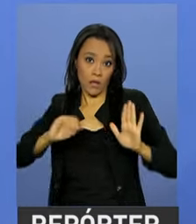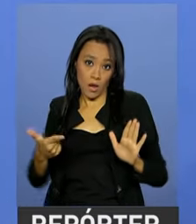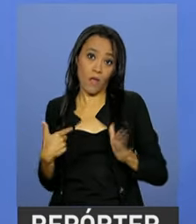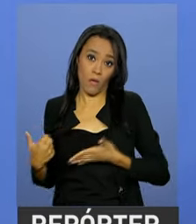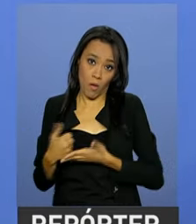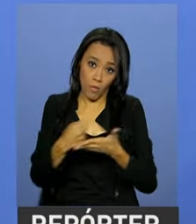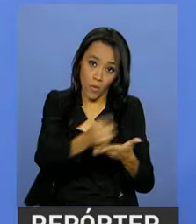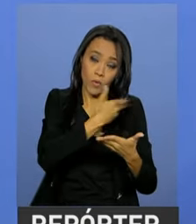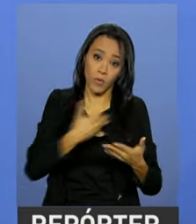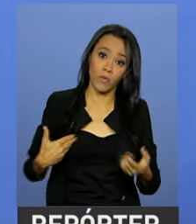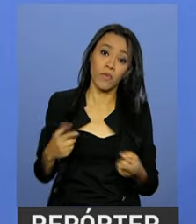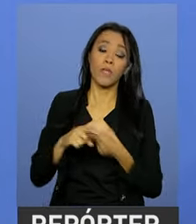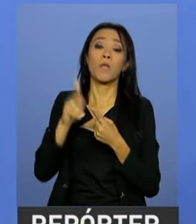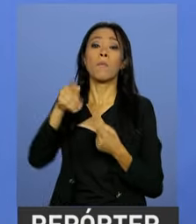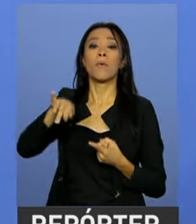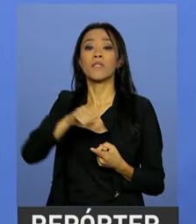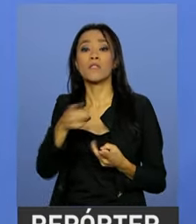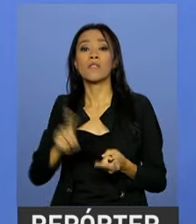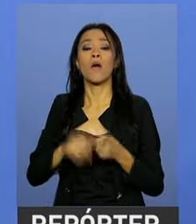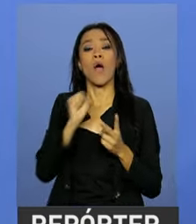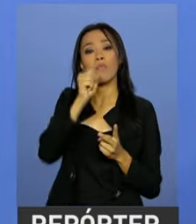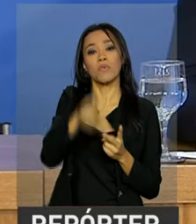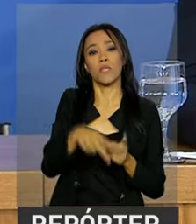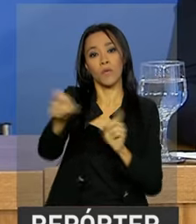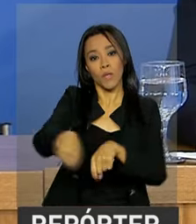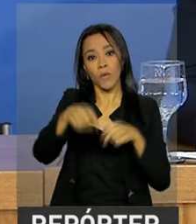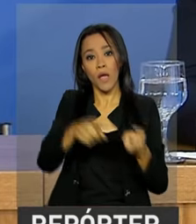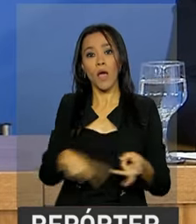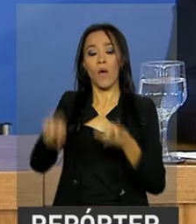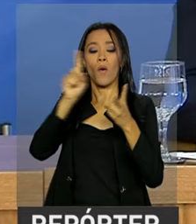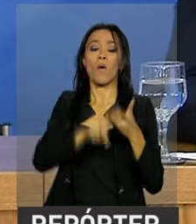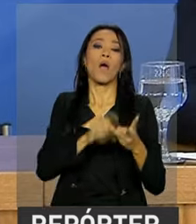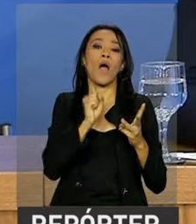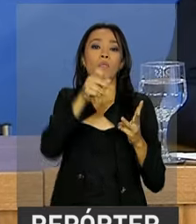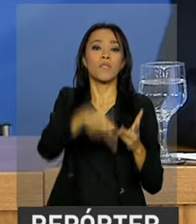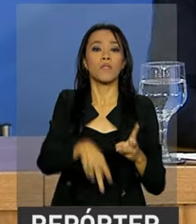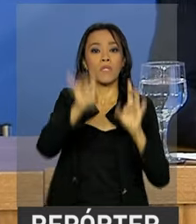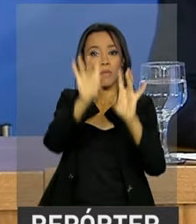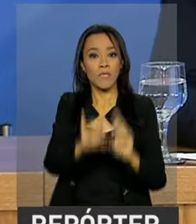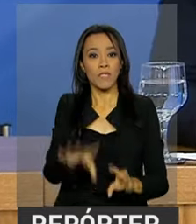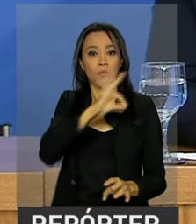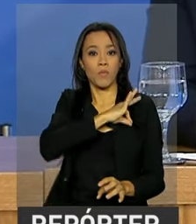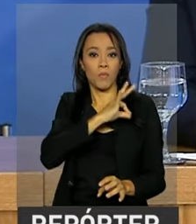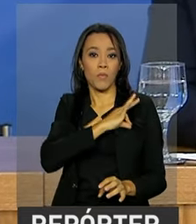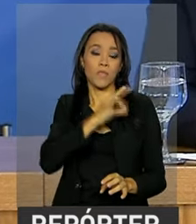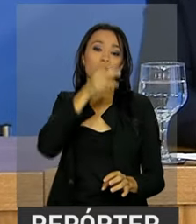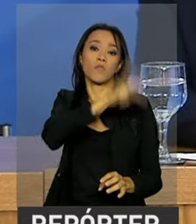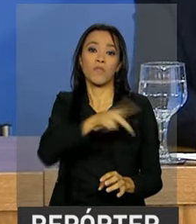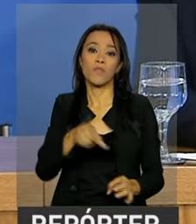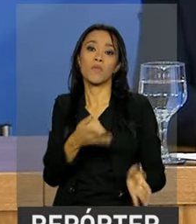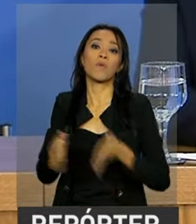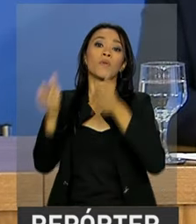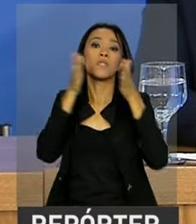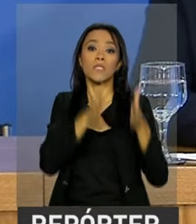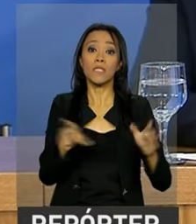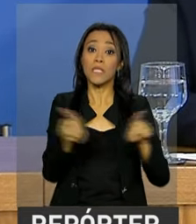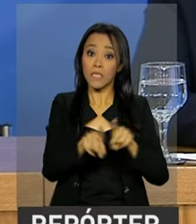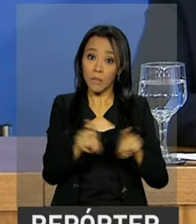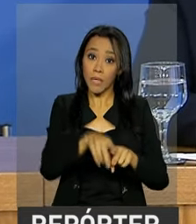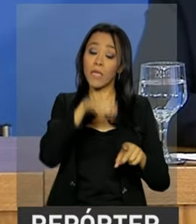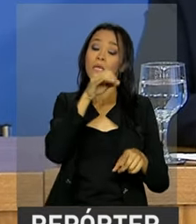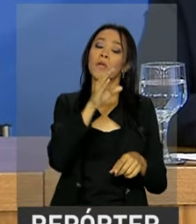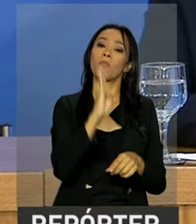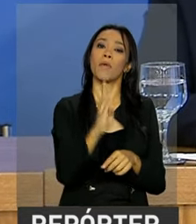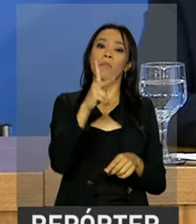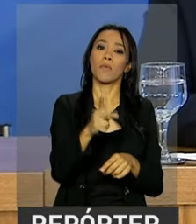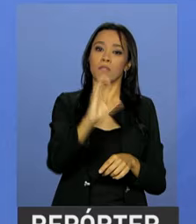pensões aposentadoria Rural aposentadorias especiais de professores e policiais e no benefício de prestação continuada